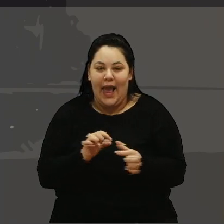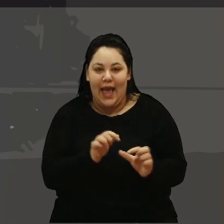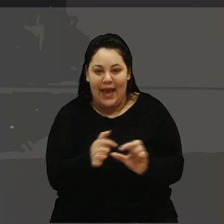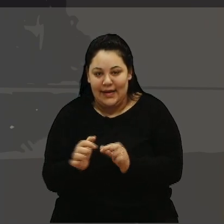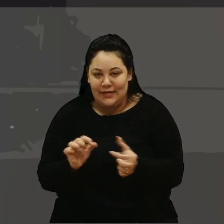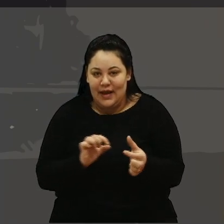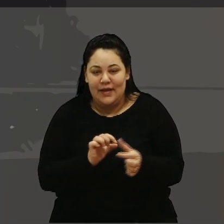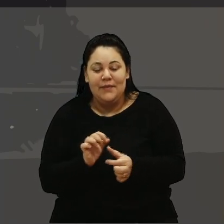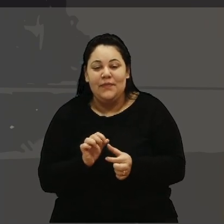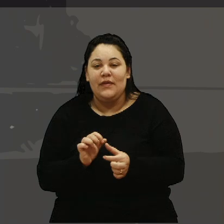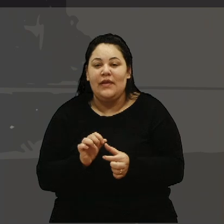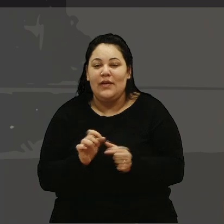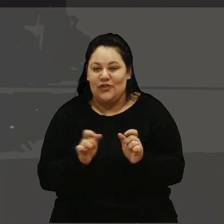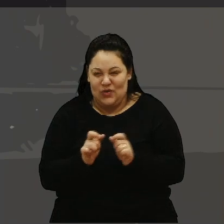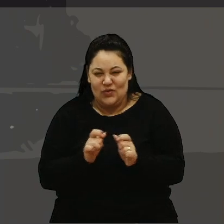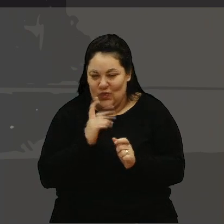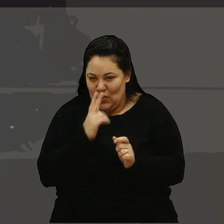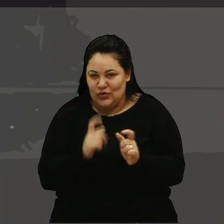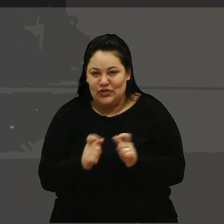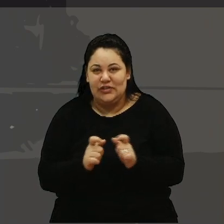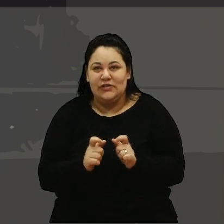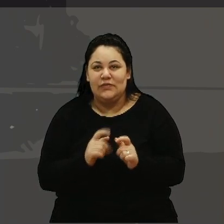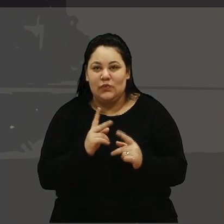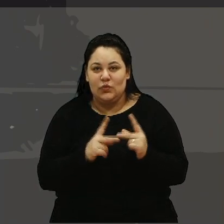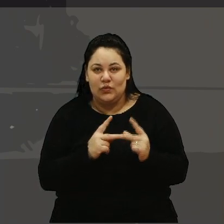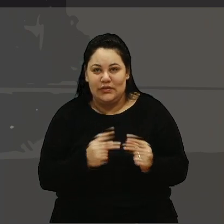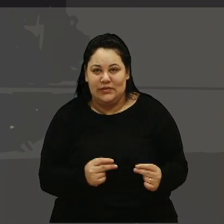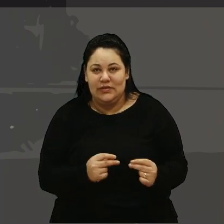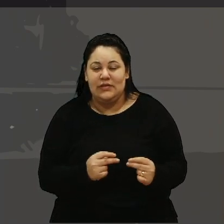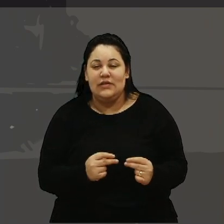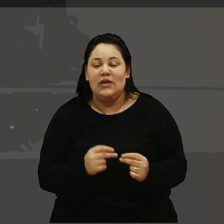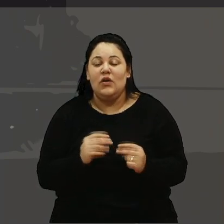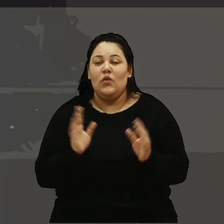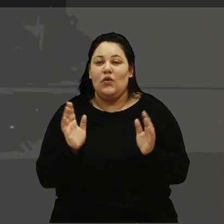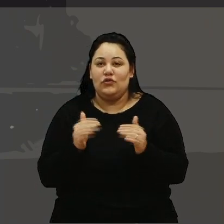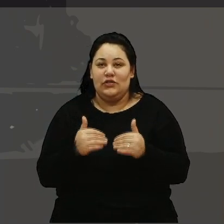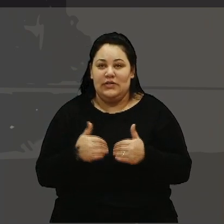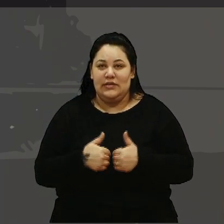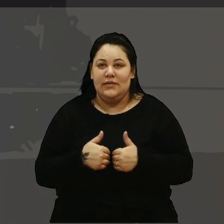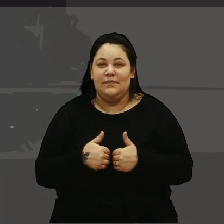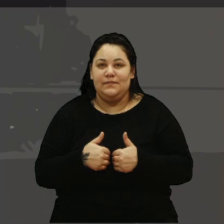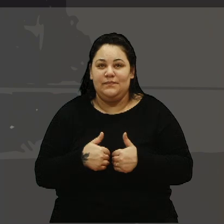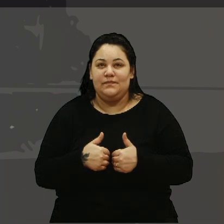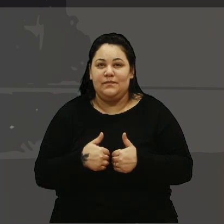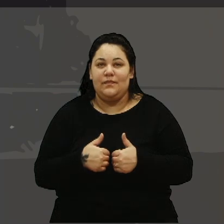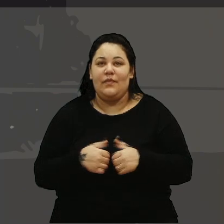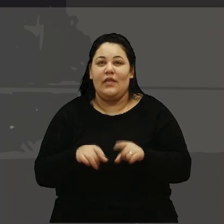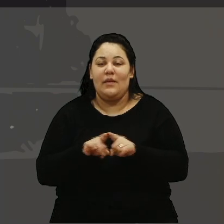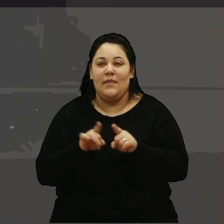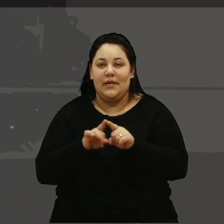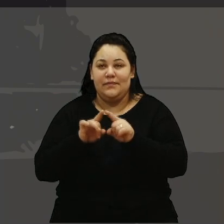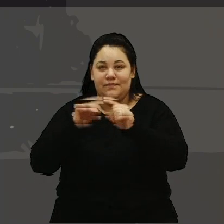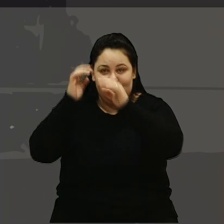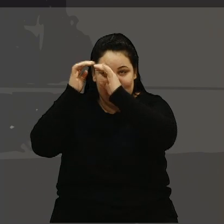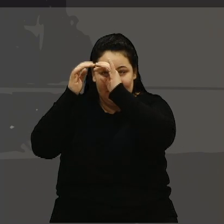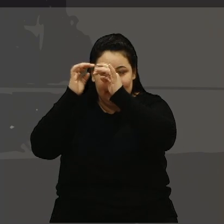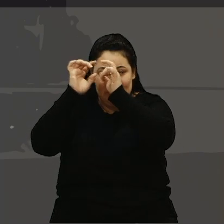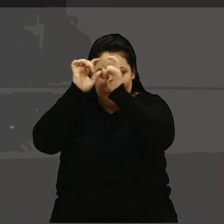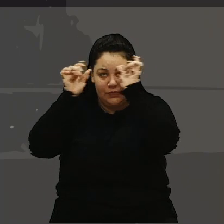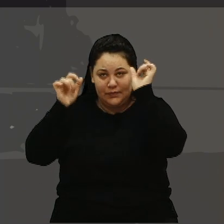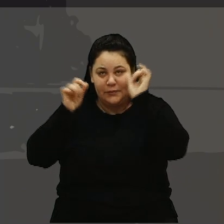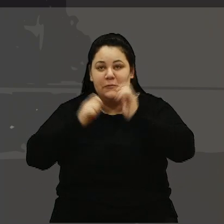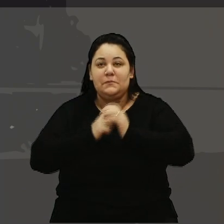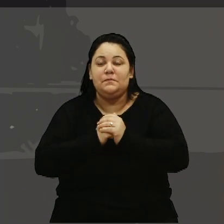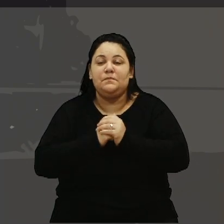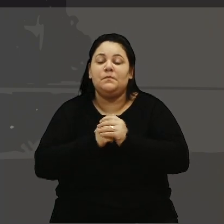também precisamos de uma fiscalização maior, ou autistas, síndromes e transtornos. Então, por